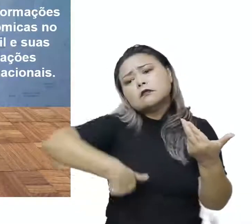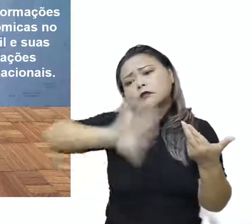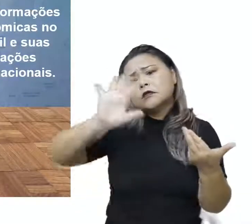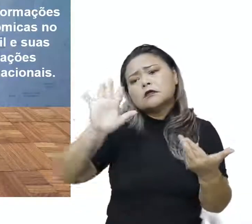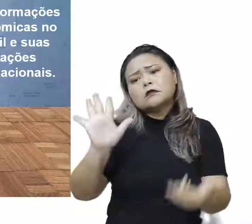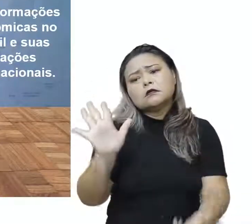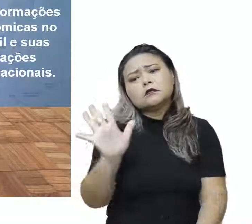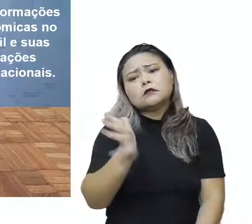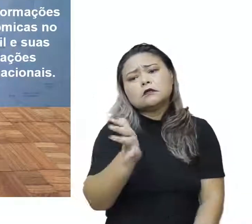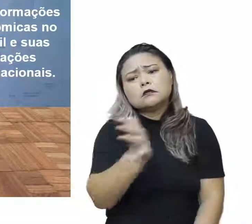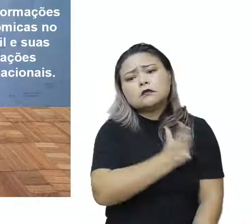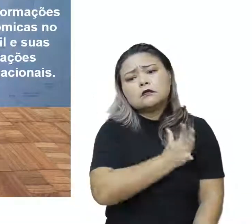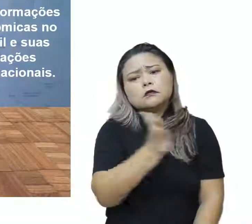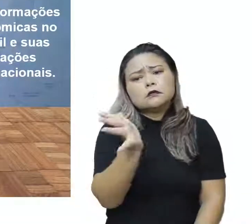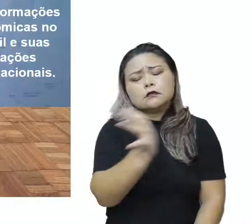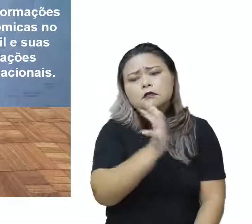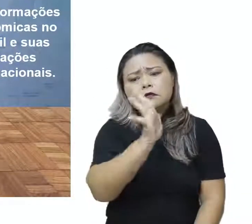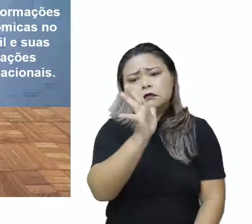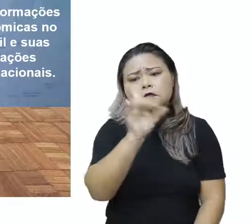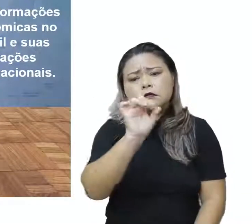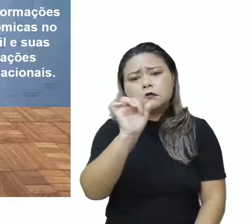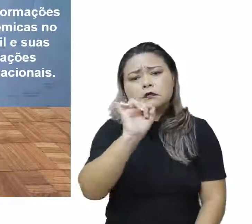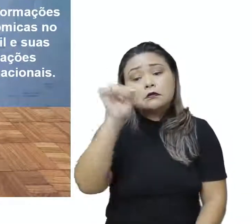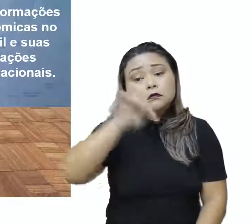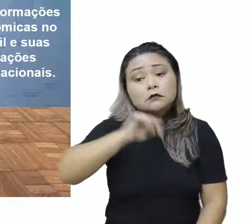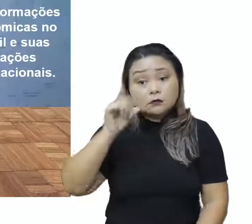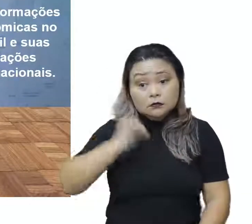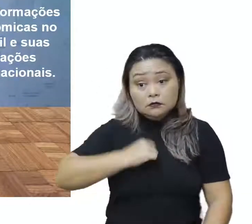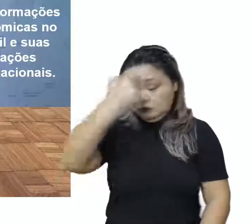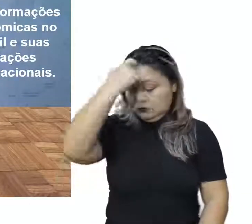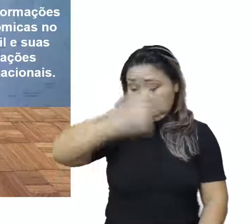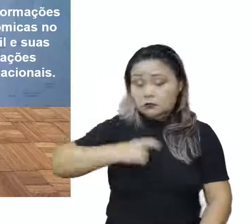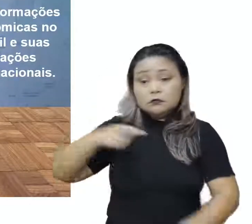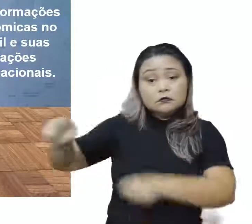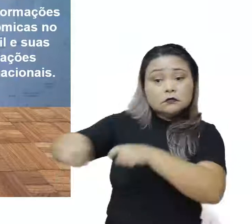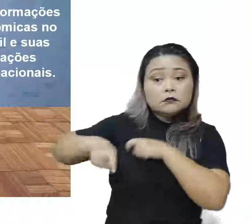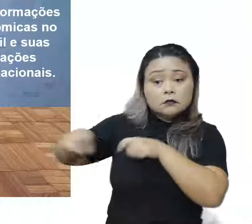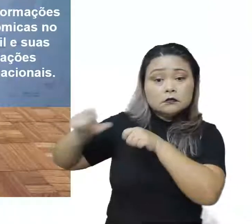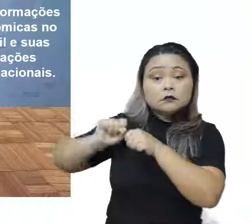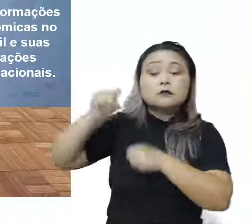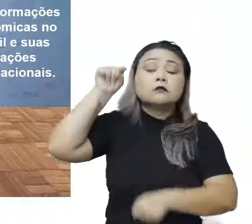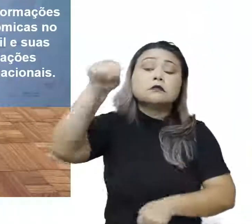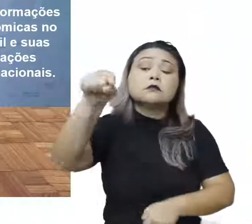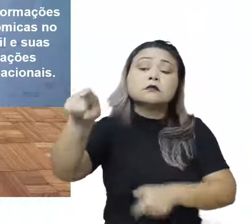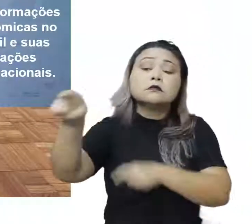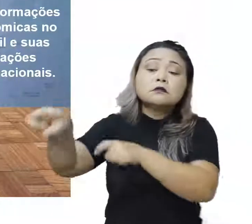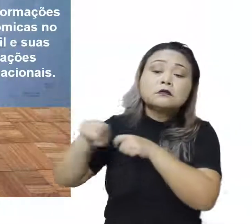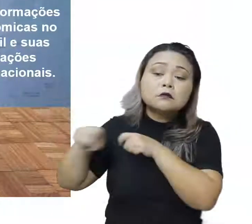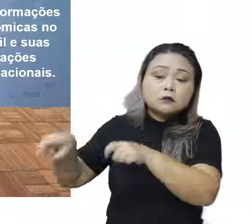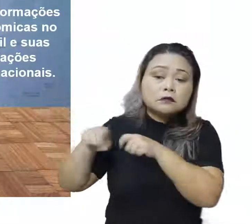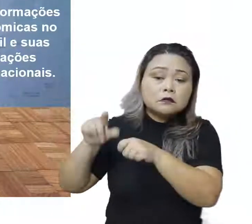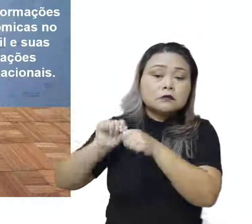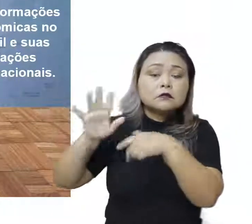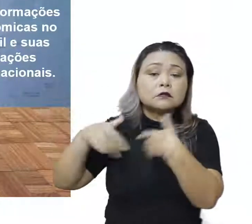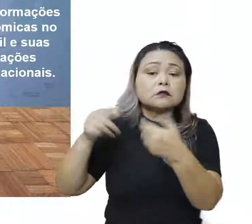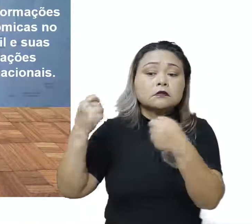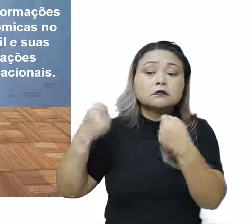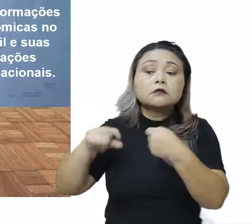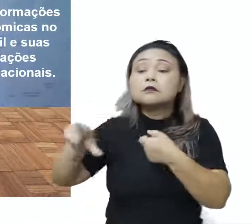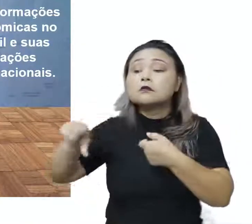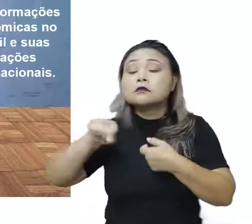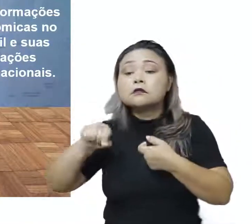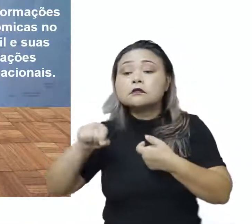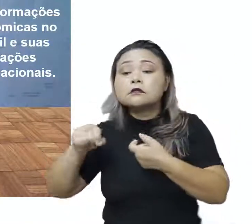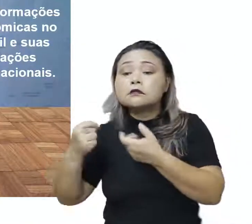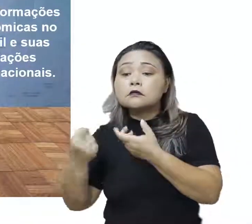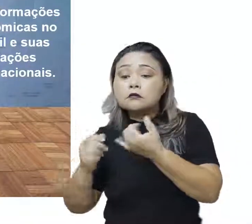caros, porque eu como agricultor, eu Arimateia, você aí como agricultor, você vai preferir o quê?